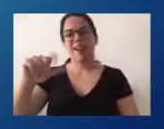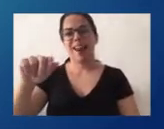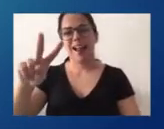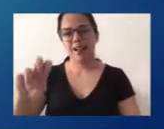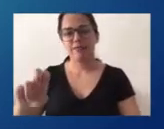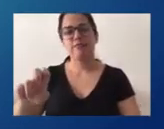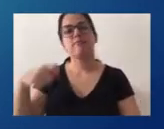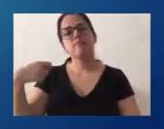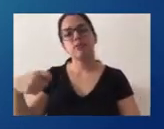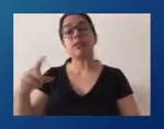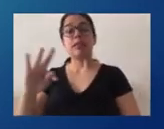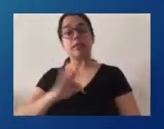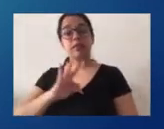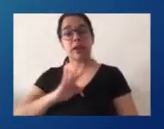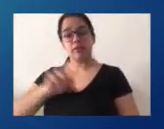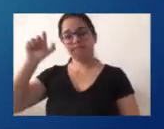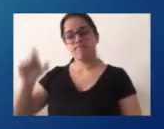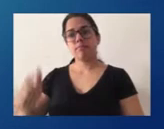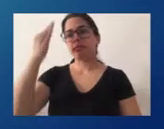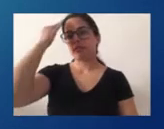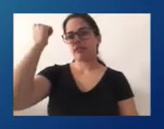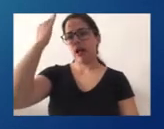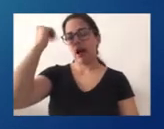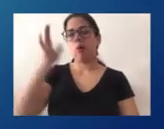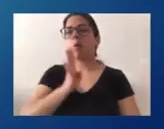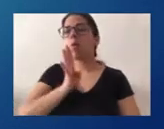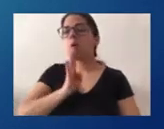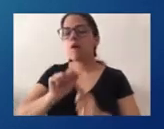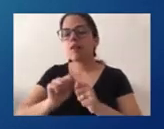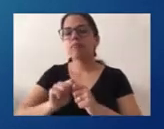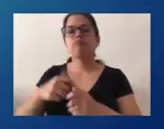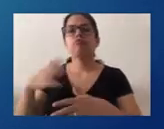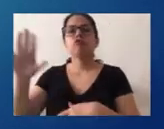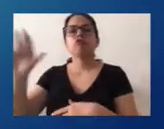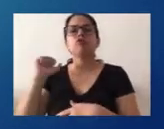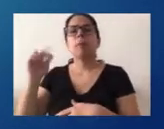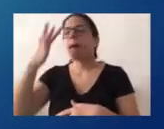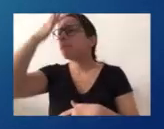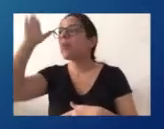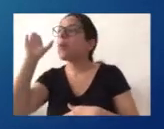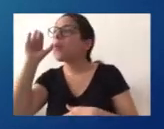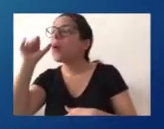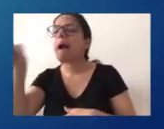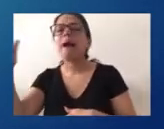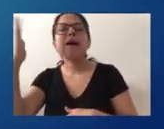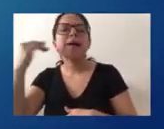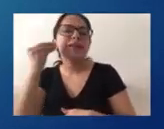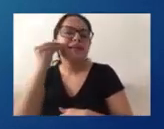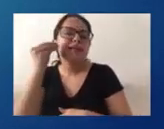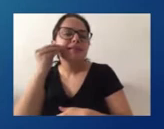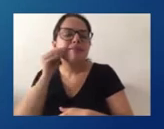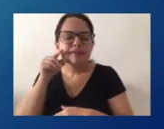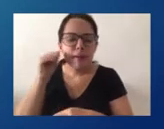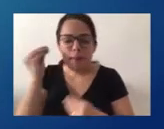Né? Precisa realmente de manutenção e sempre, gente, por pessoas que têm capacitação para realizar esse procedimento. Você não pode chamar,